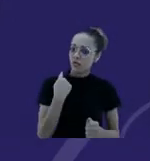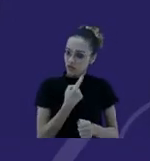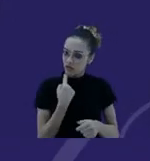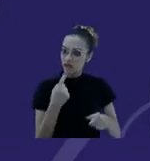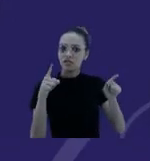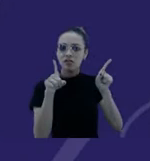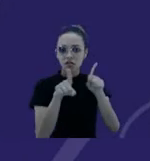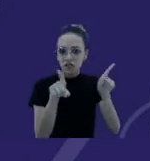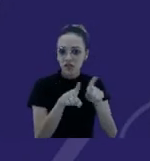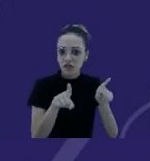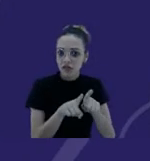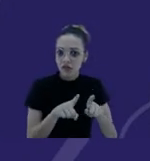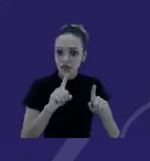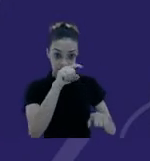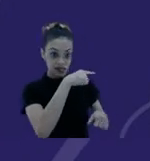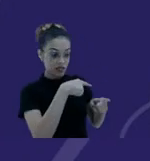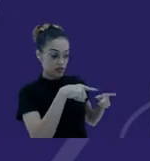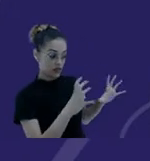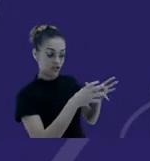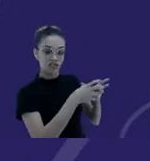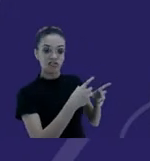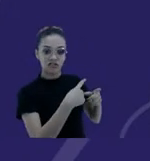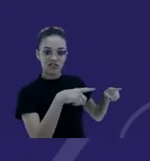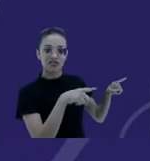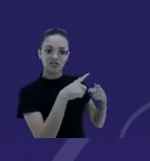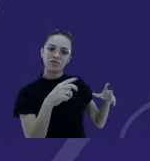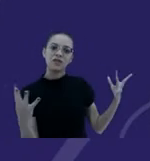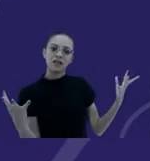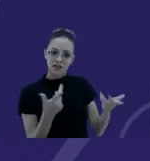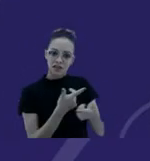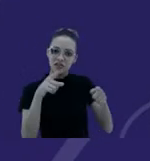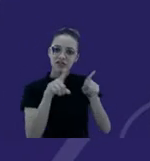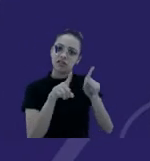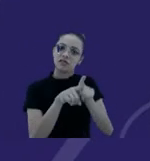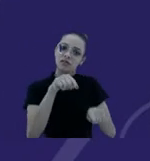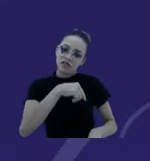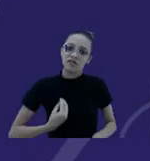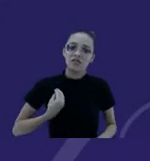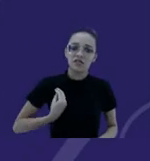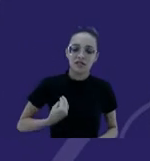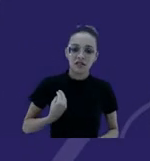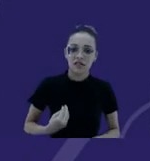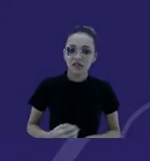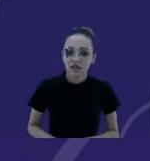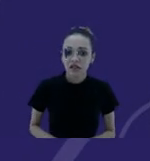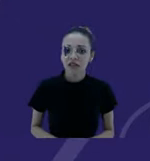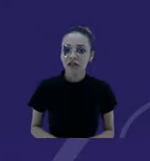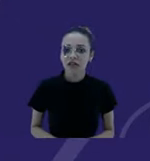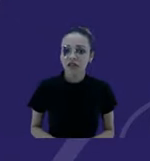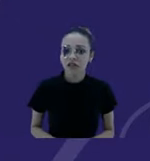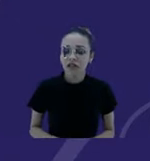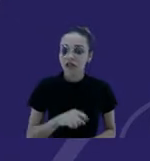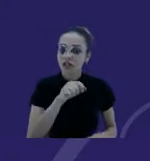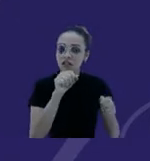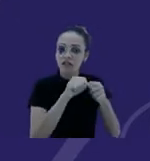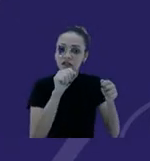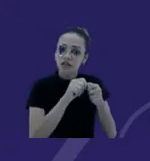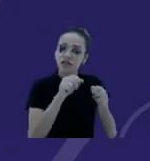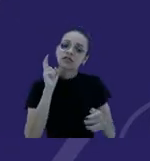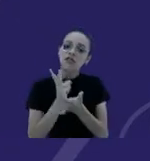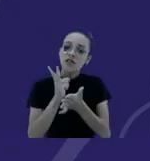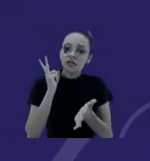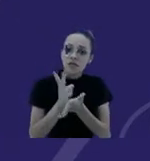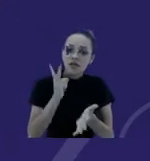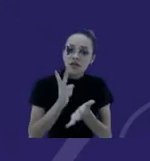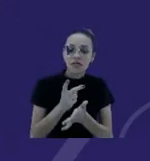né, esses músicos fabulosos que estão aqui, né, que nos fizeram sempre e